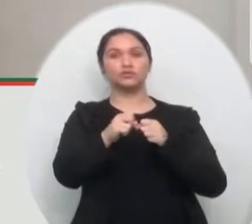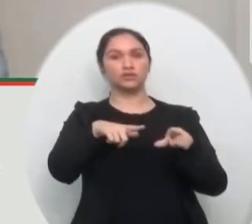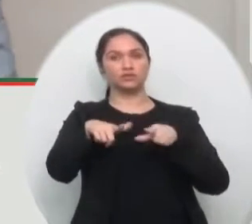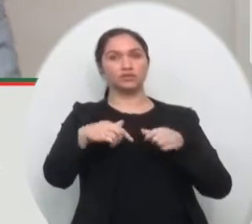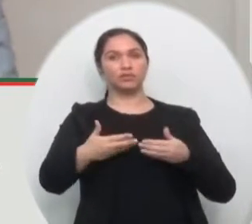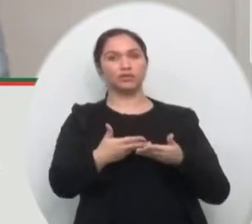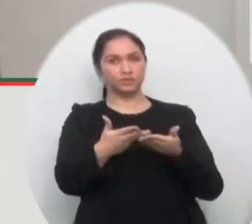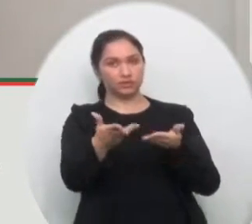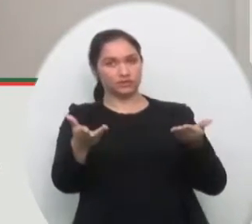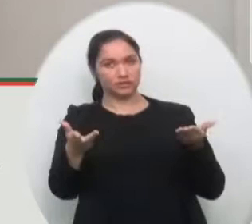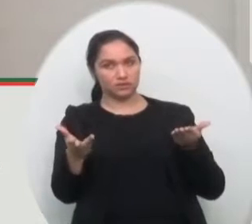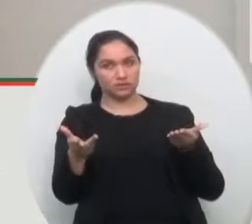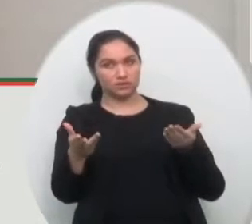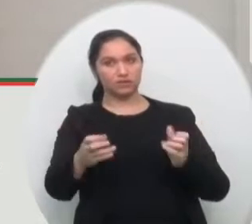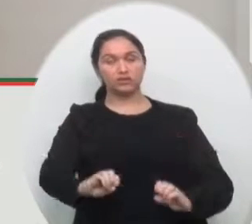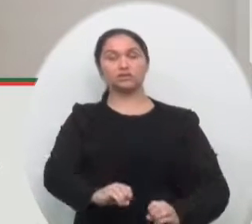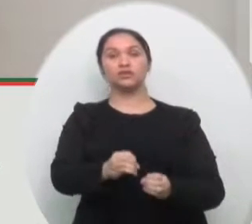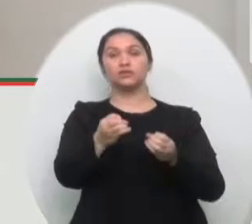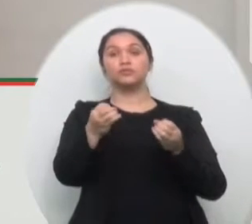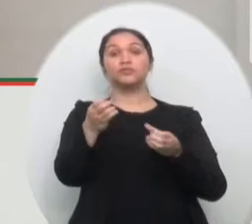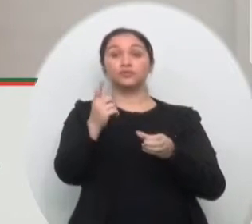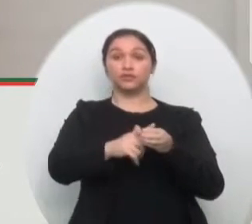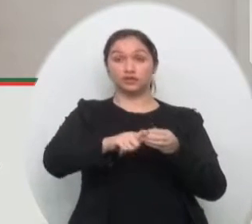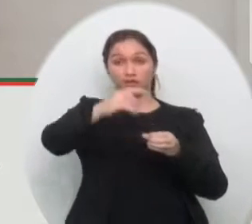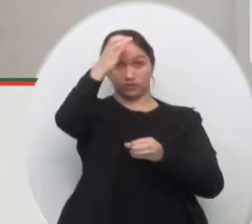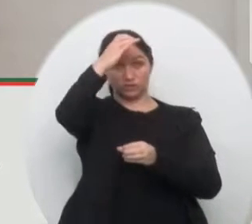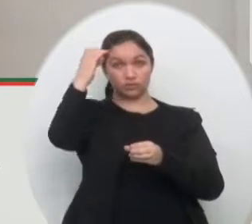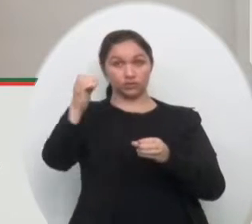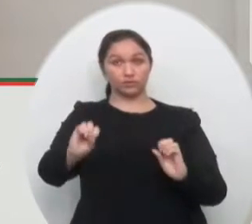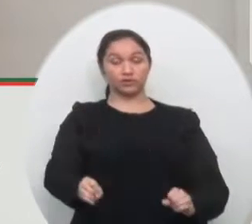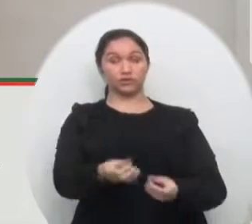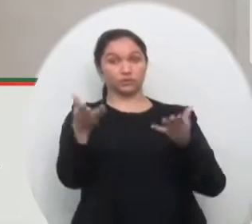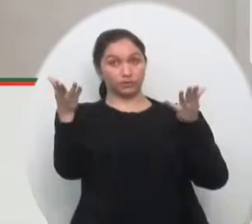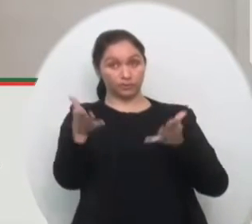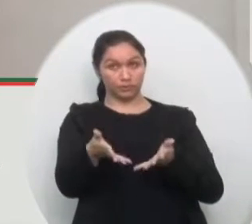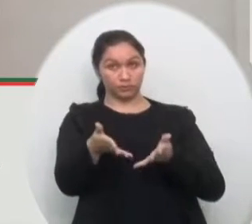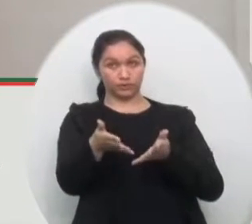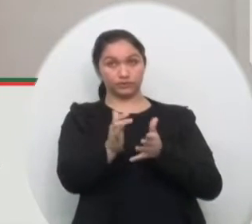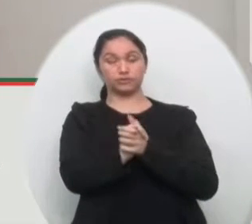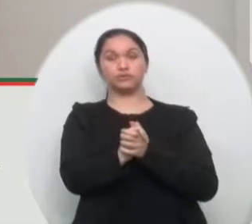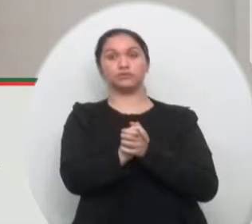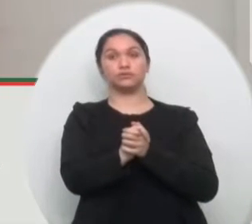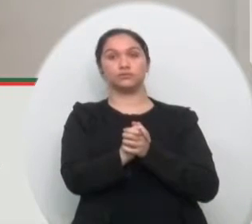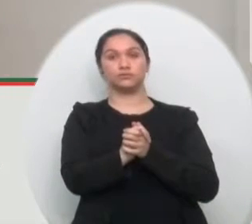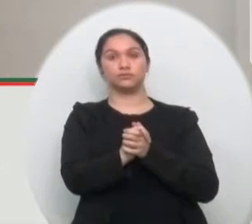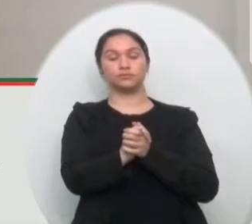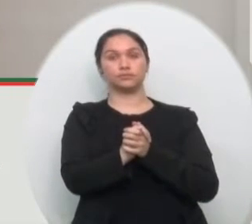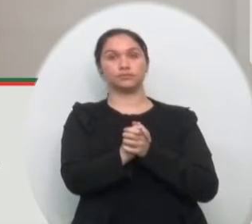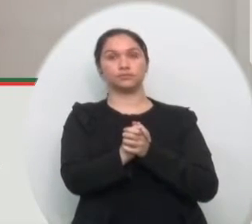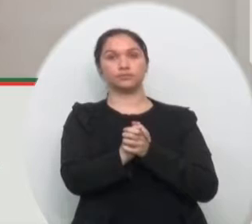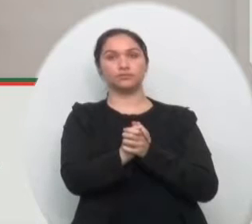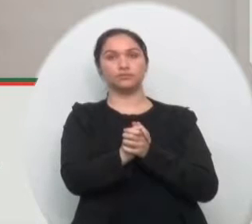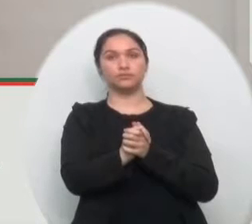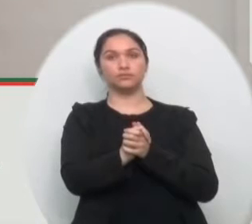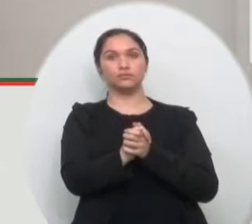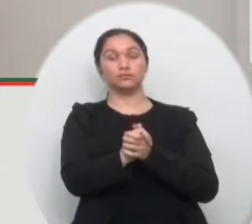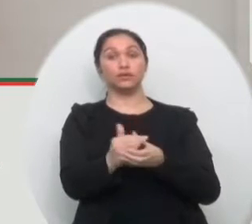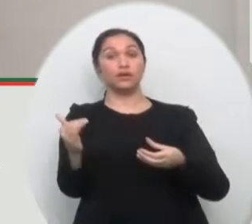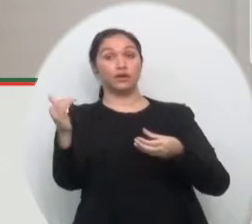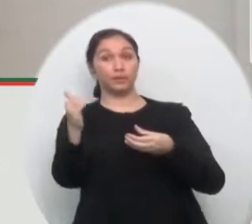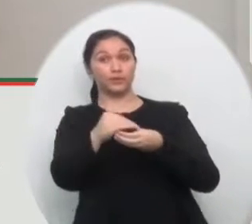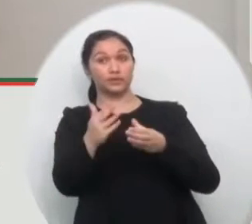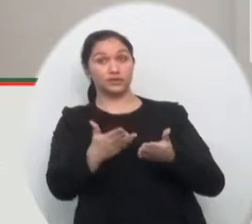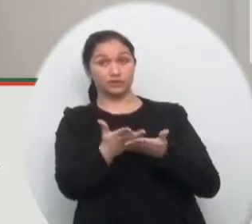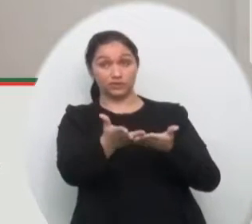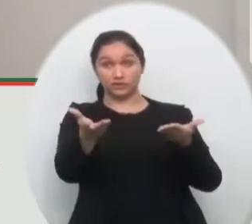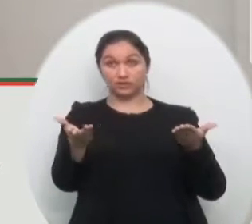etc., que tem acontecido no município de Criciúma. E dessa vez, no tocante ao processo licitatório